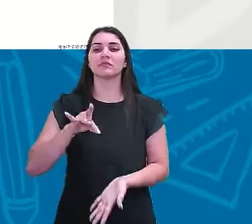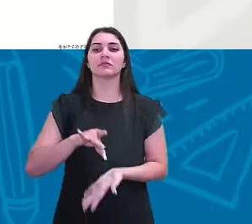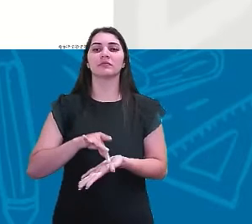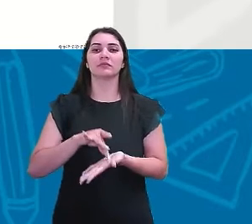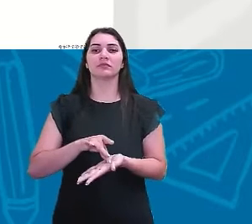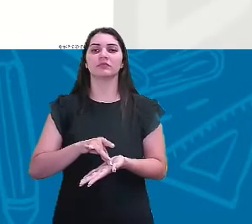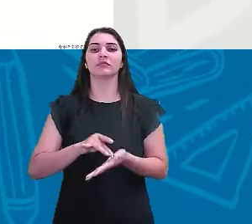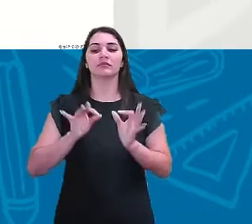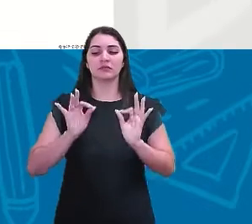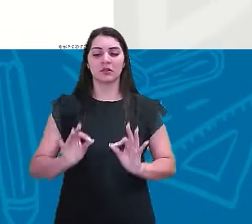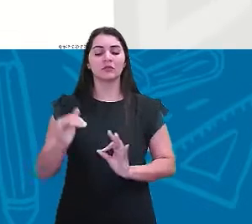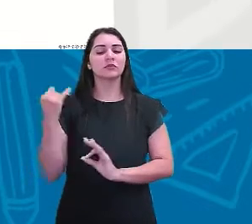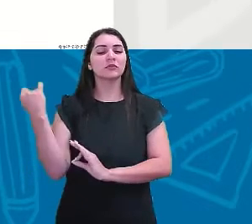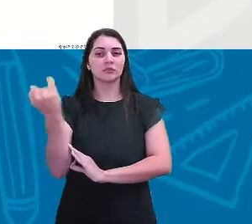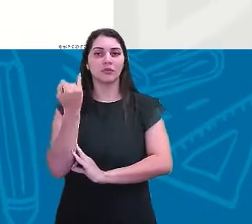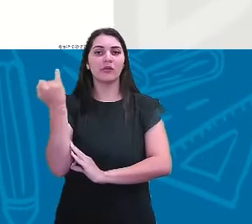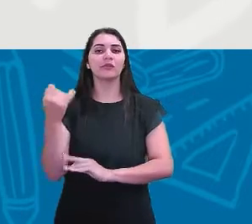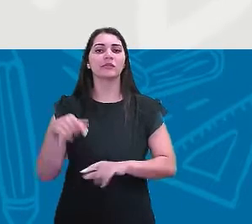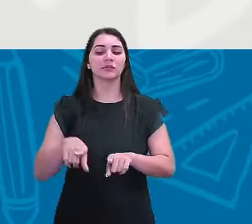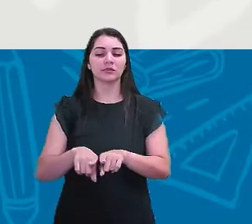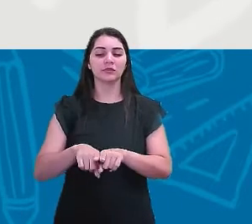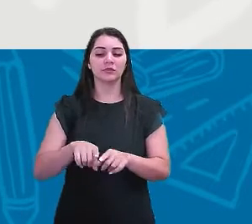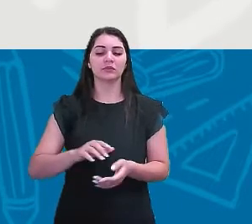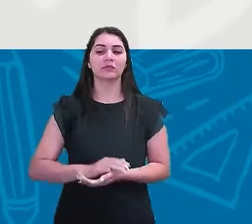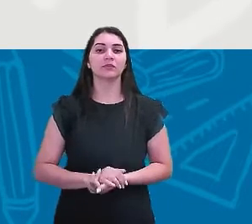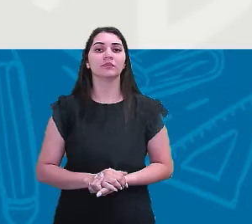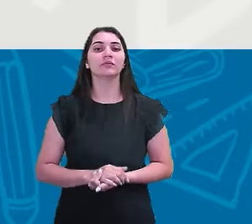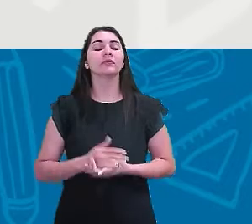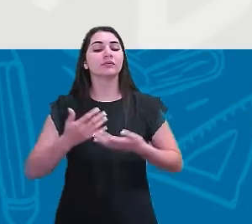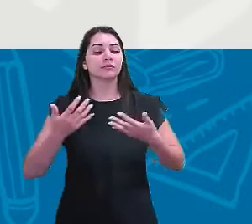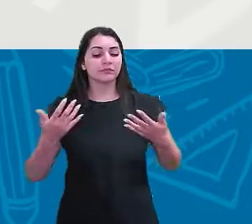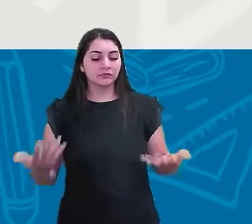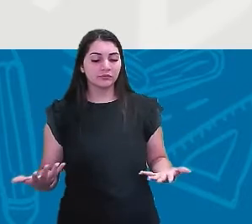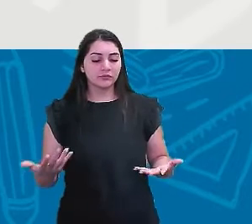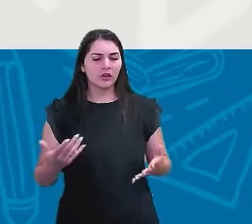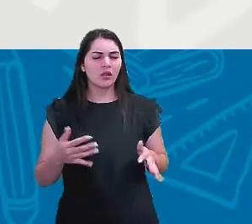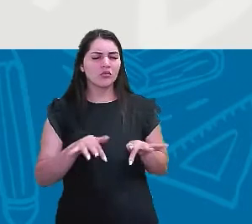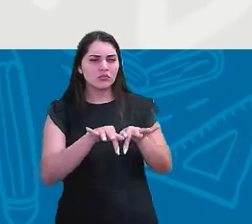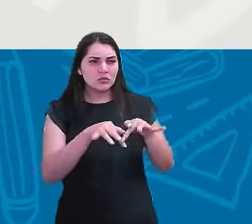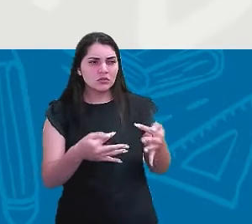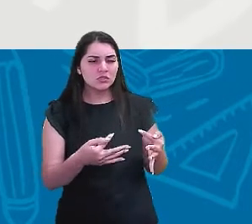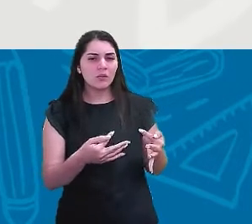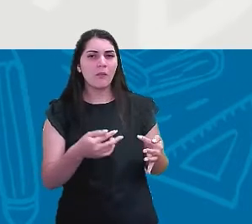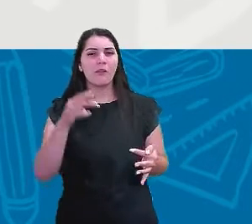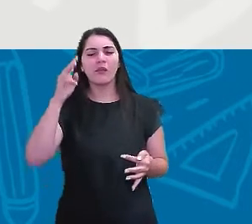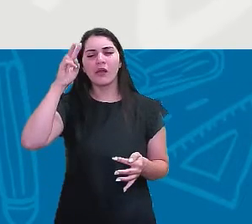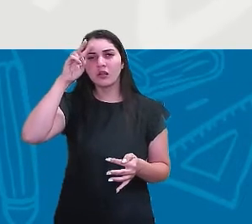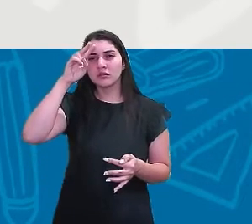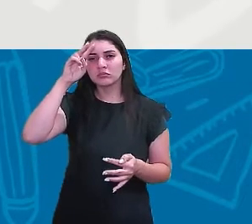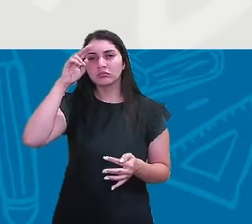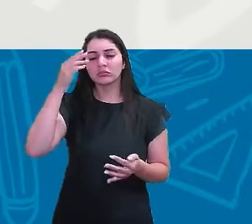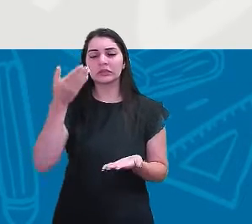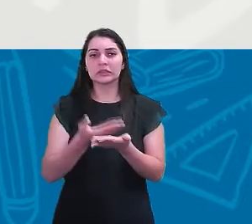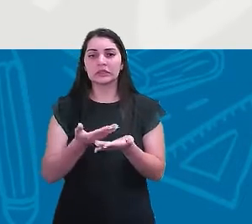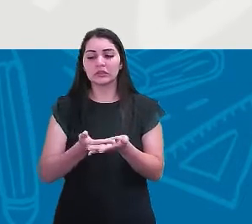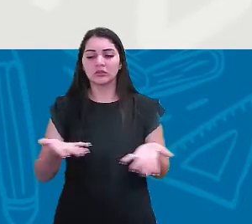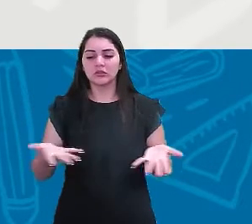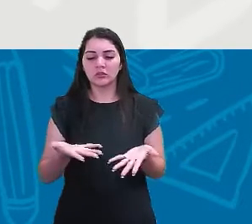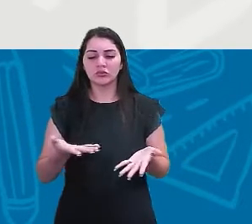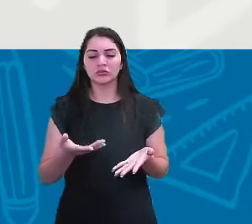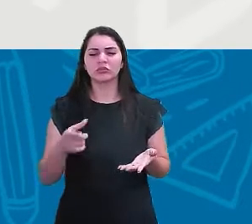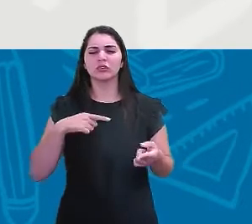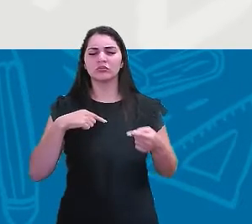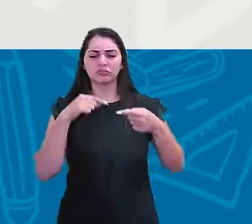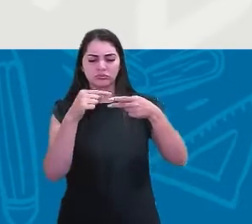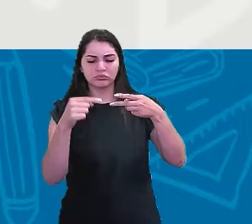verdade. Isso é importante também. E aí, uma pequena revisãozinha da nossa aula de hoje, onde a gente elencou alguns